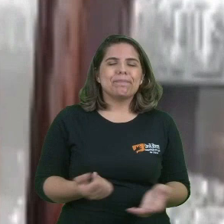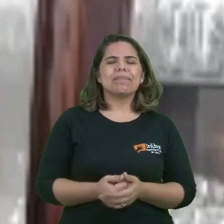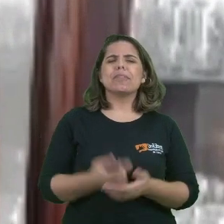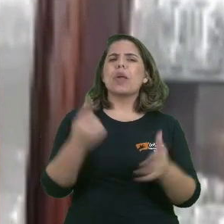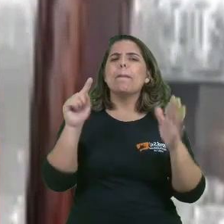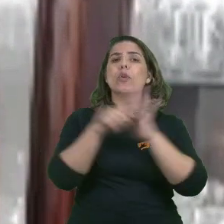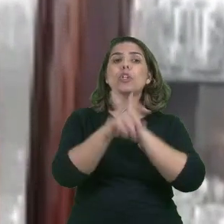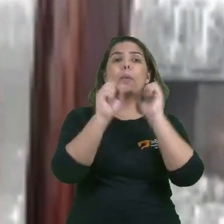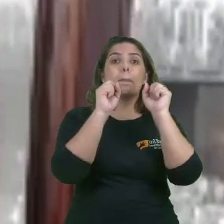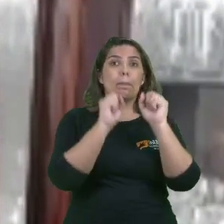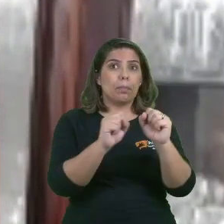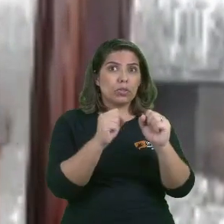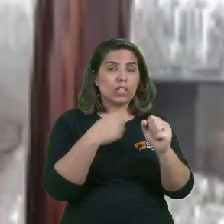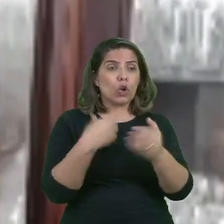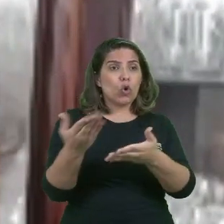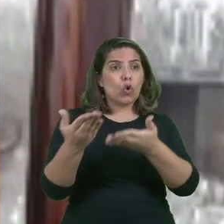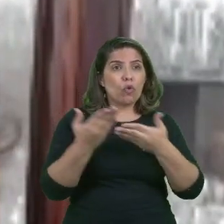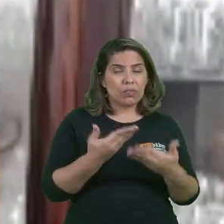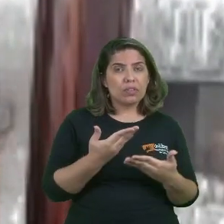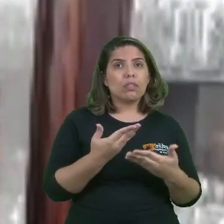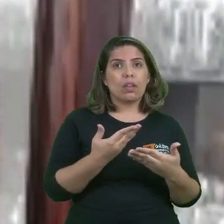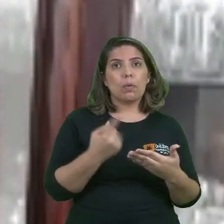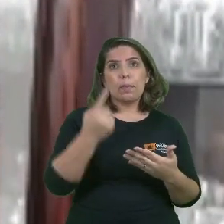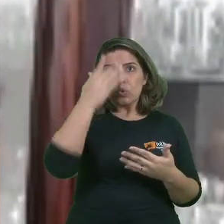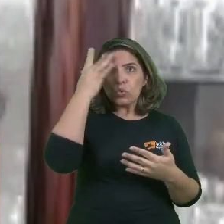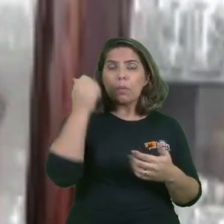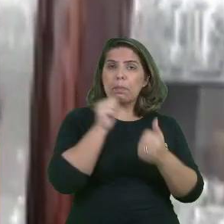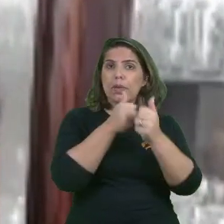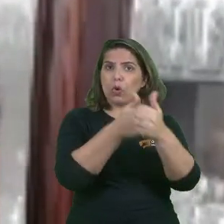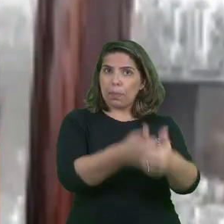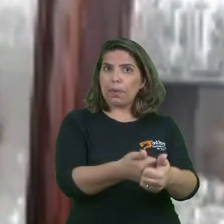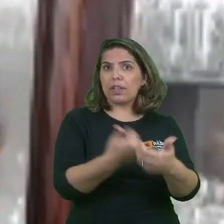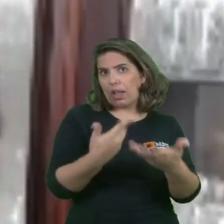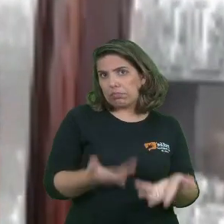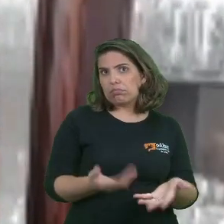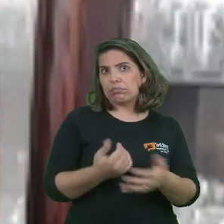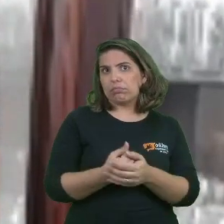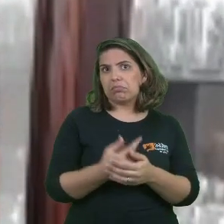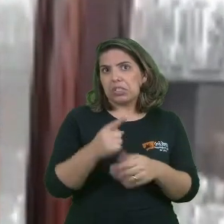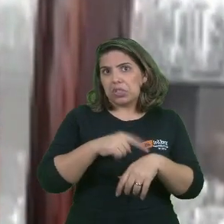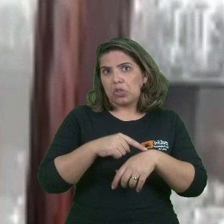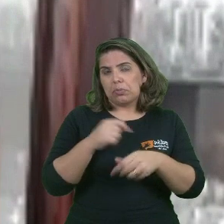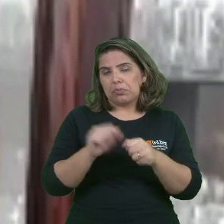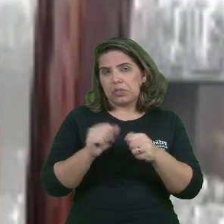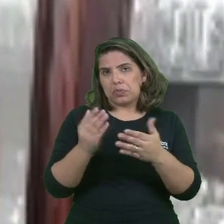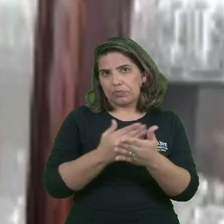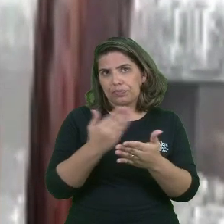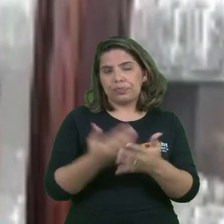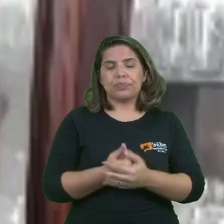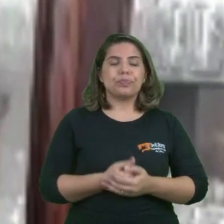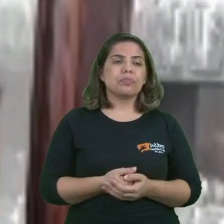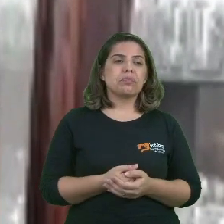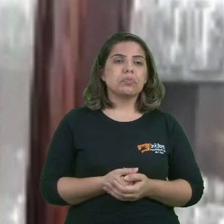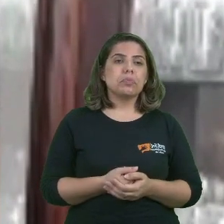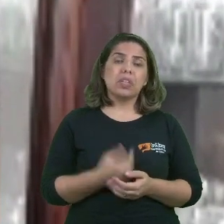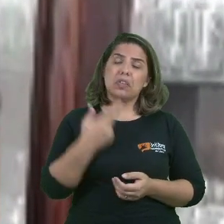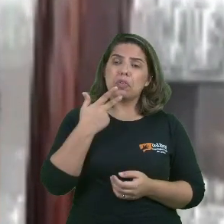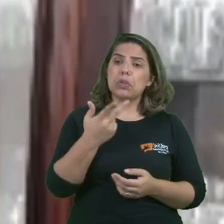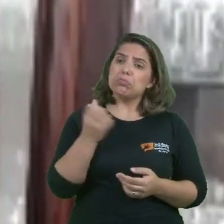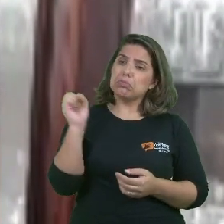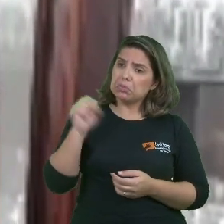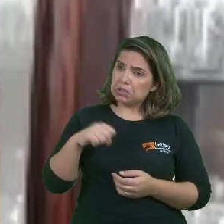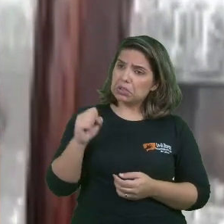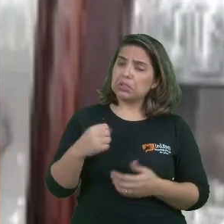eu perguntei se eu poderia combinar um pudim para mim acompanhar essa obra E ele disse